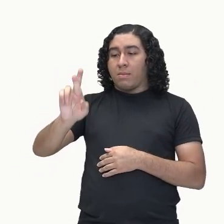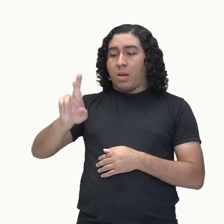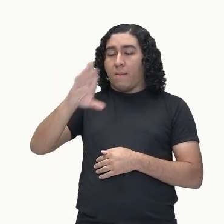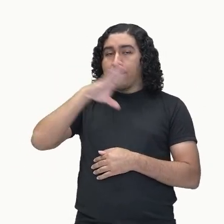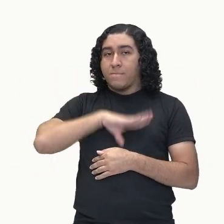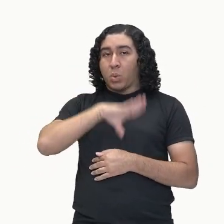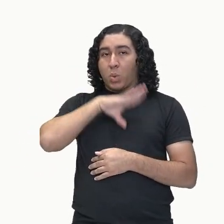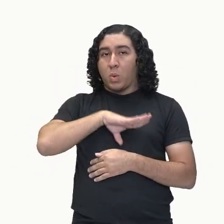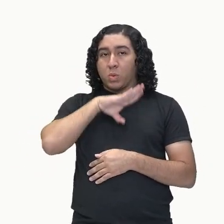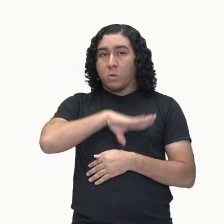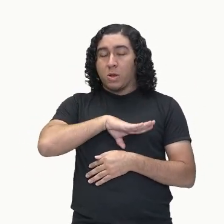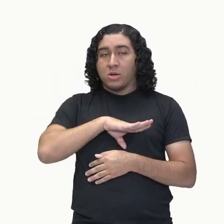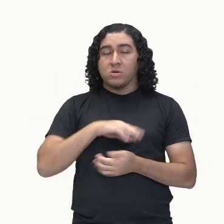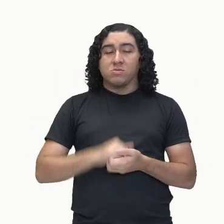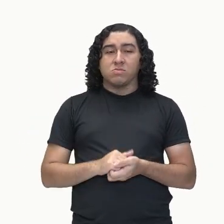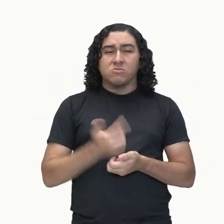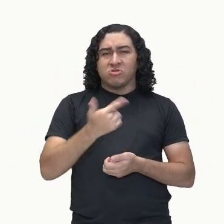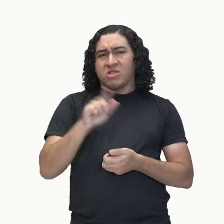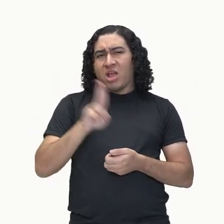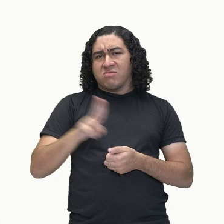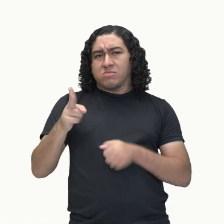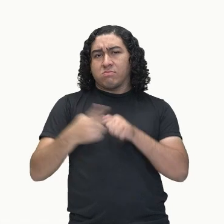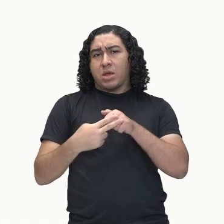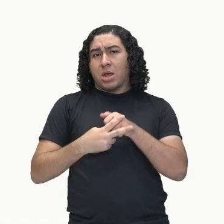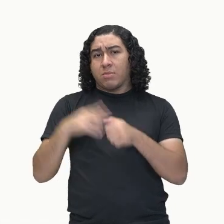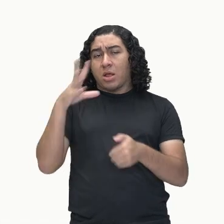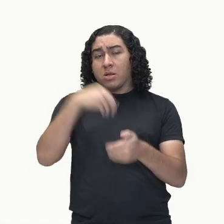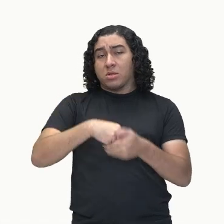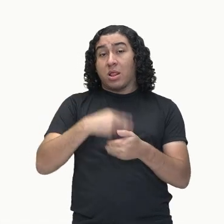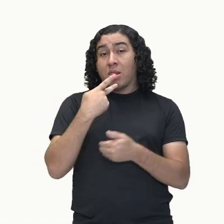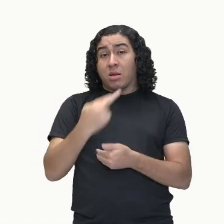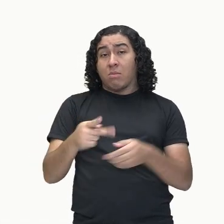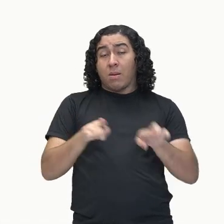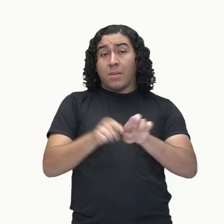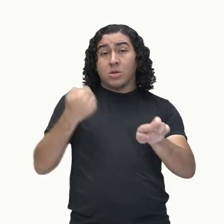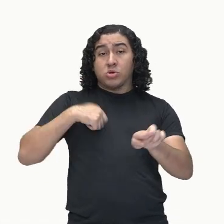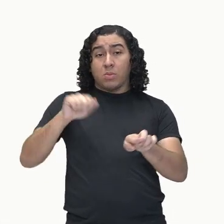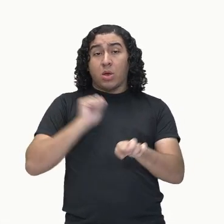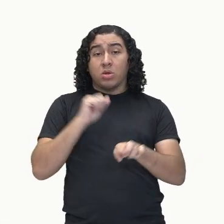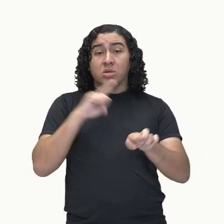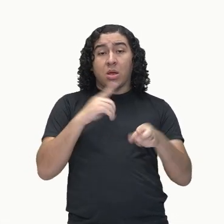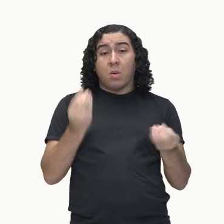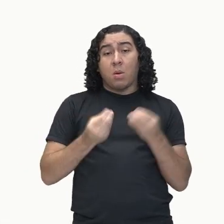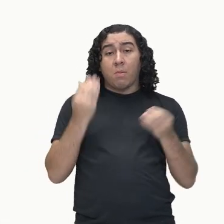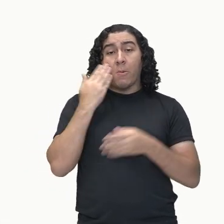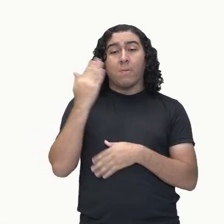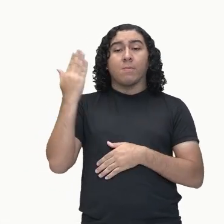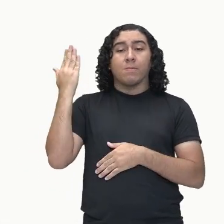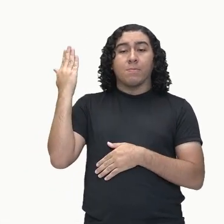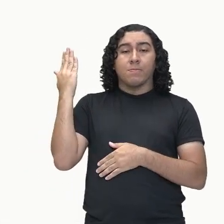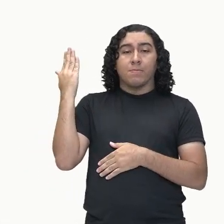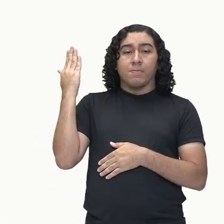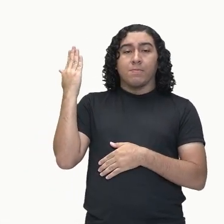não usa muito essa é uma verdade esse verbo mas no Espanhol vai ficar dessa forma